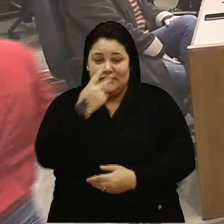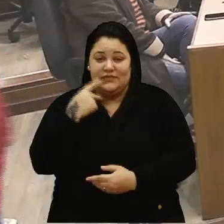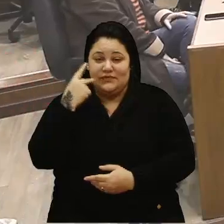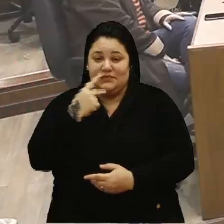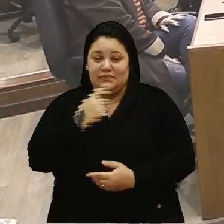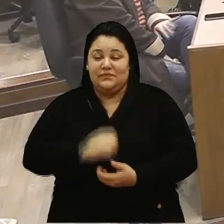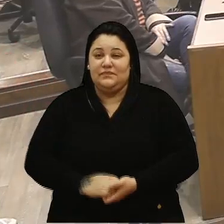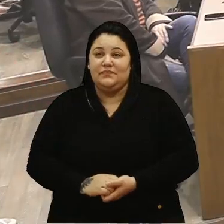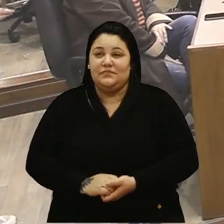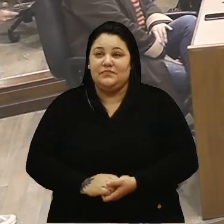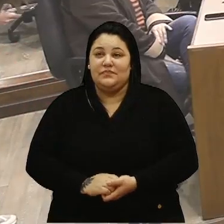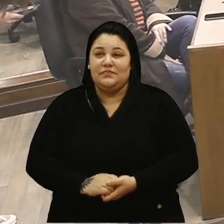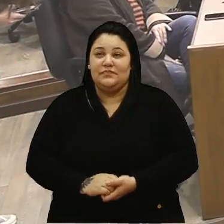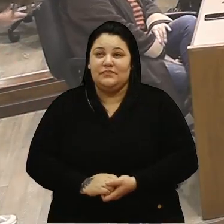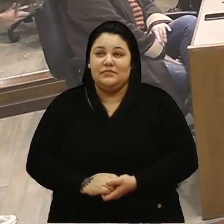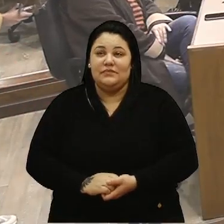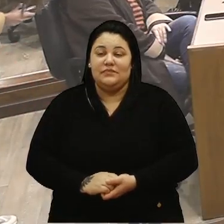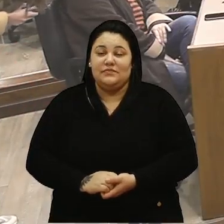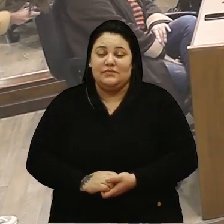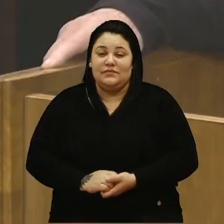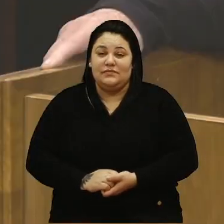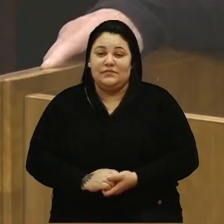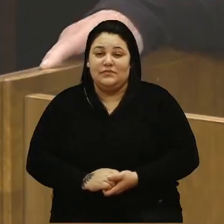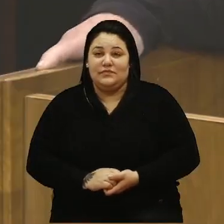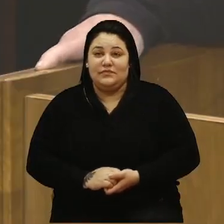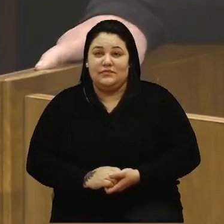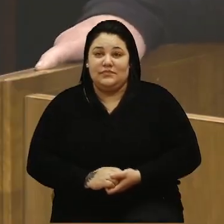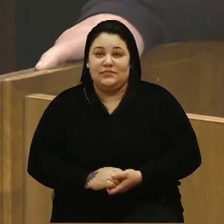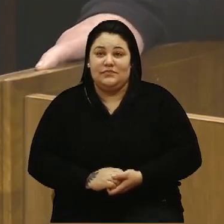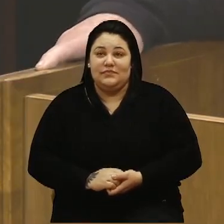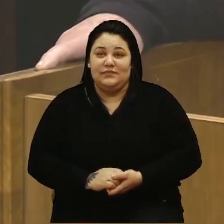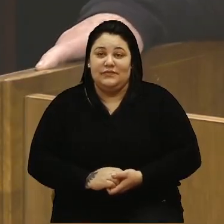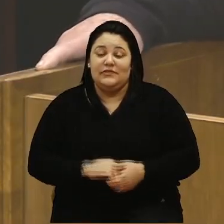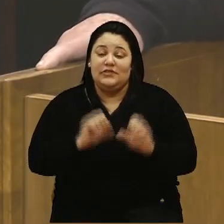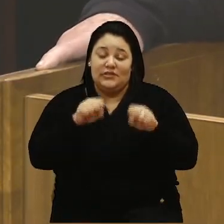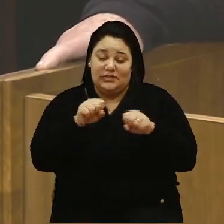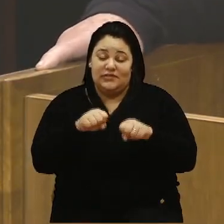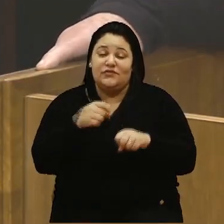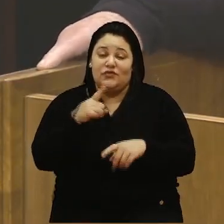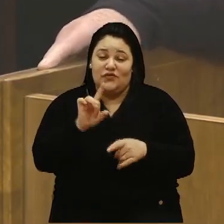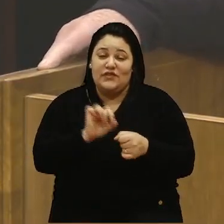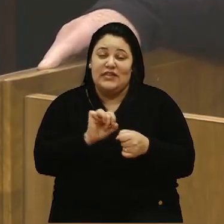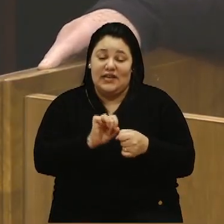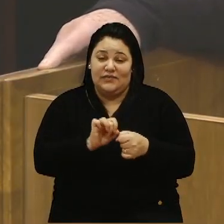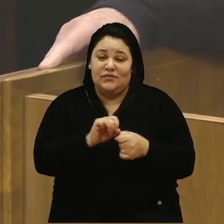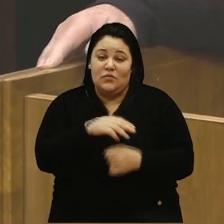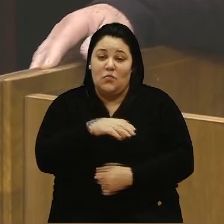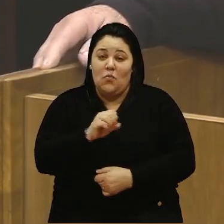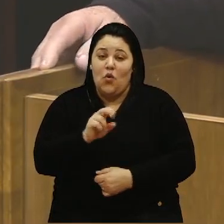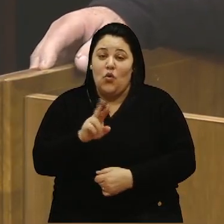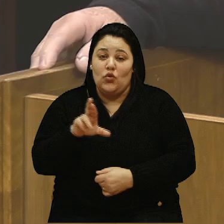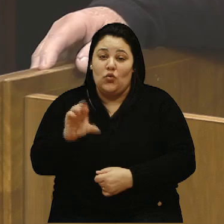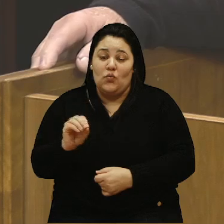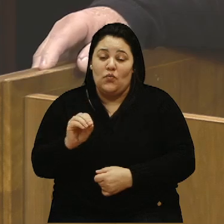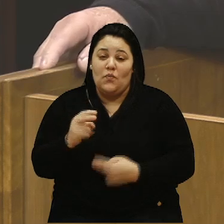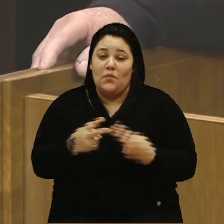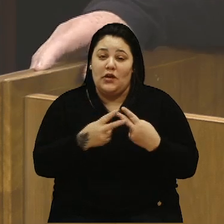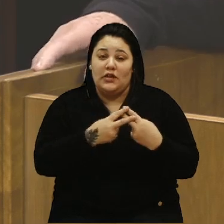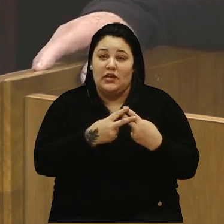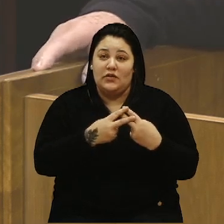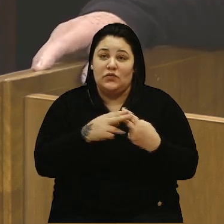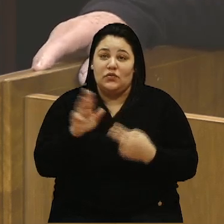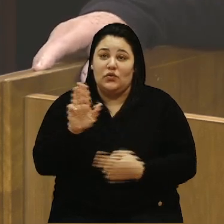Foi exatamente o que fizeram Moro e companhia, né? Quando prenderam Lula